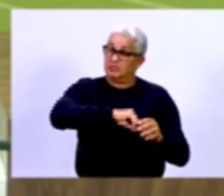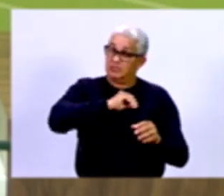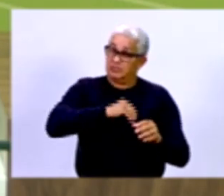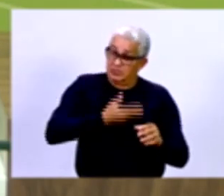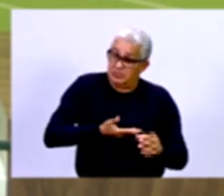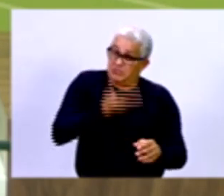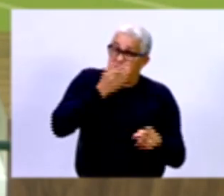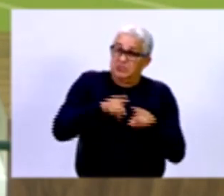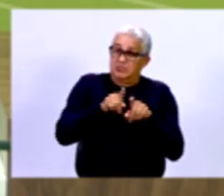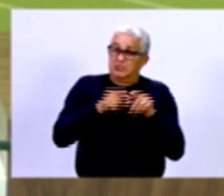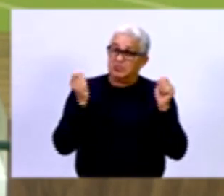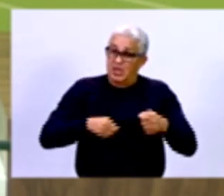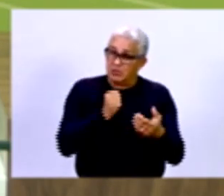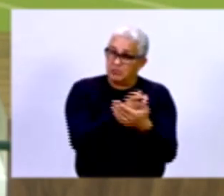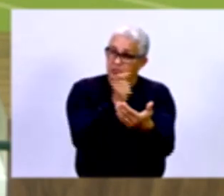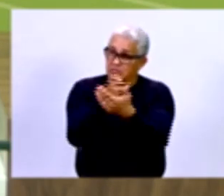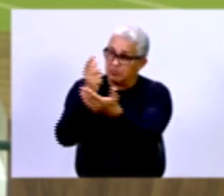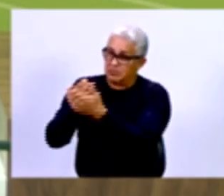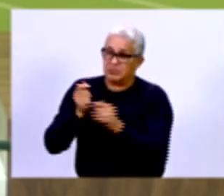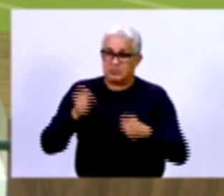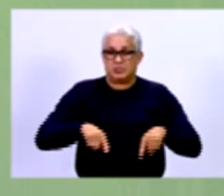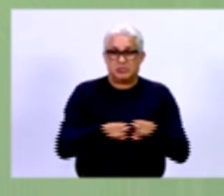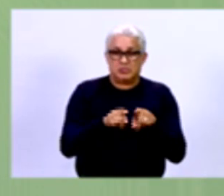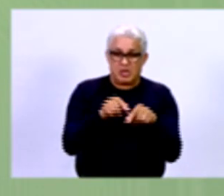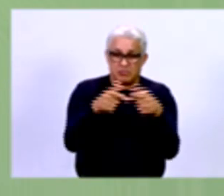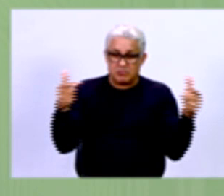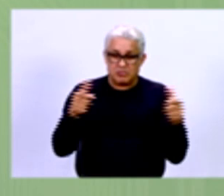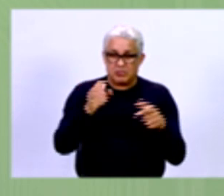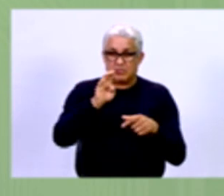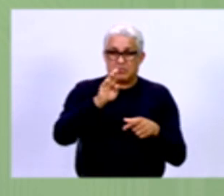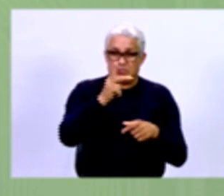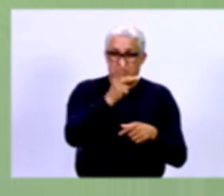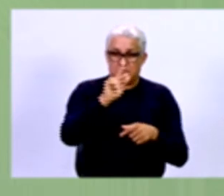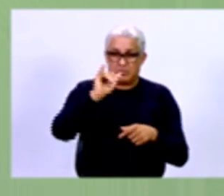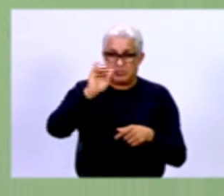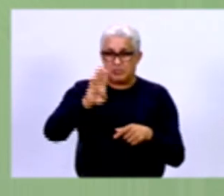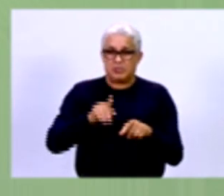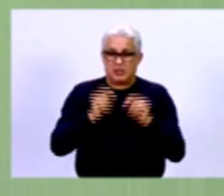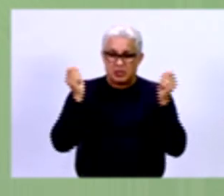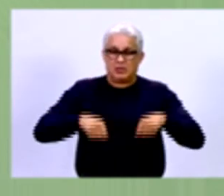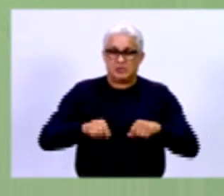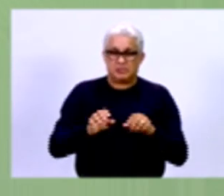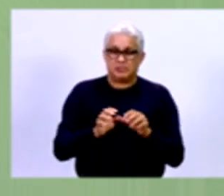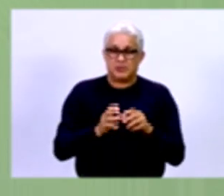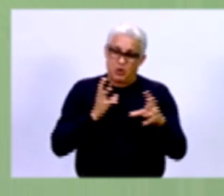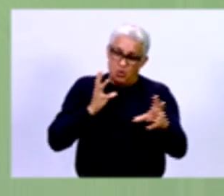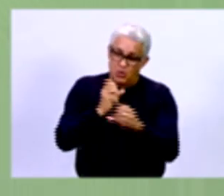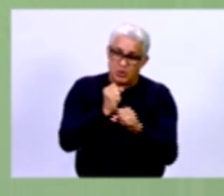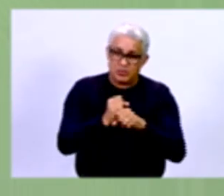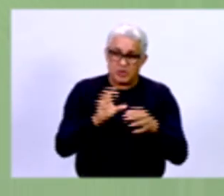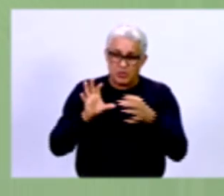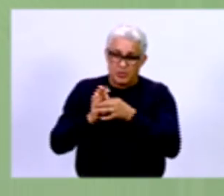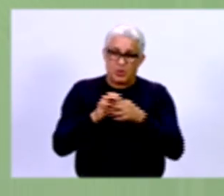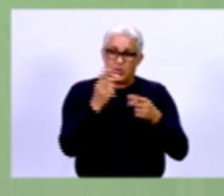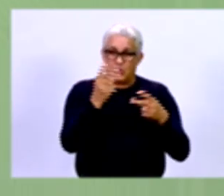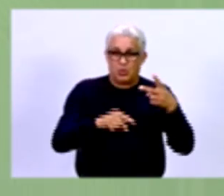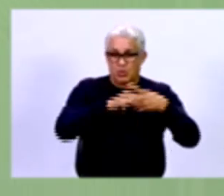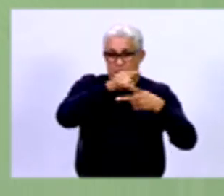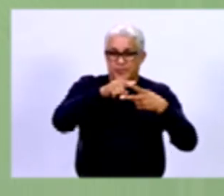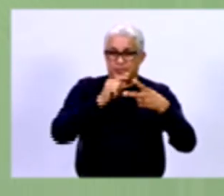capacidade de consumo. A capacidade de crescimento do PIB é uma coisa que a gente mensura e vai estar ligada a duas